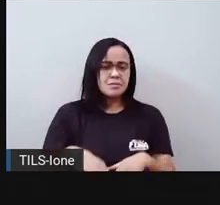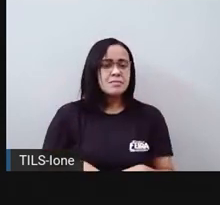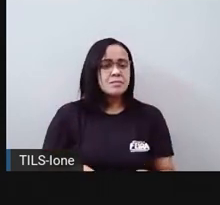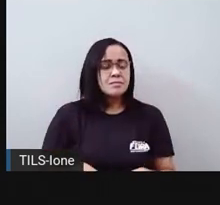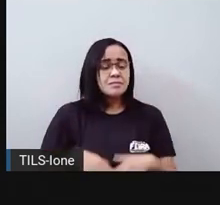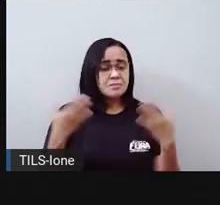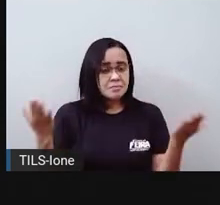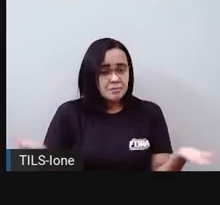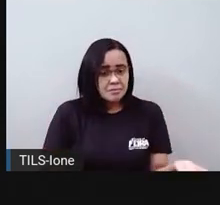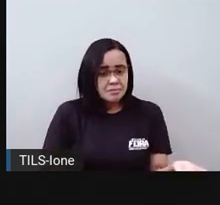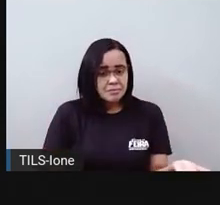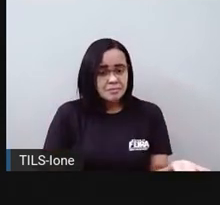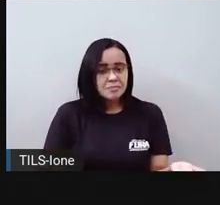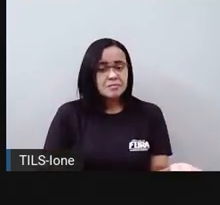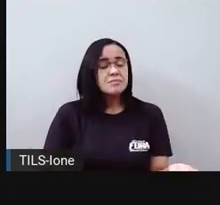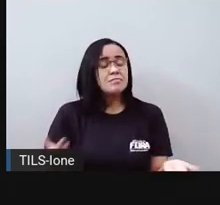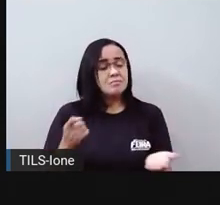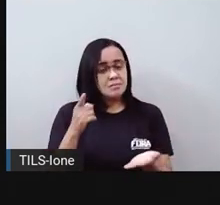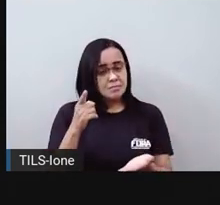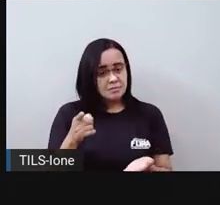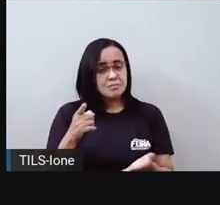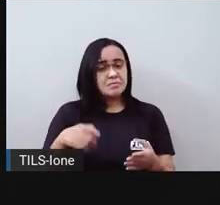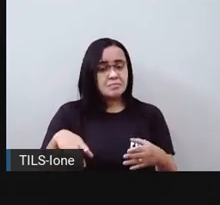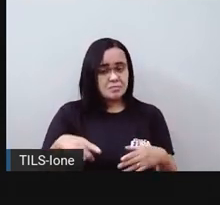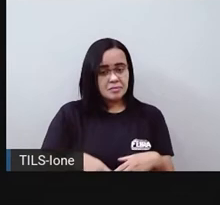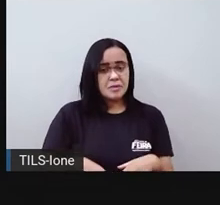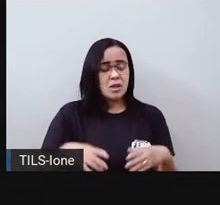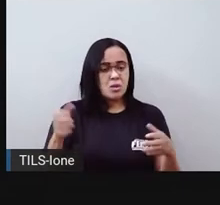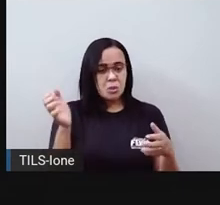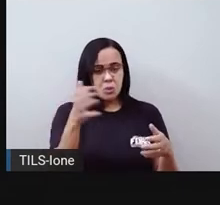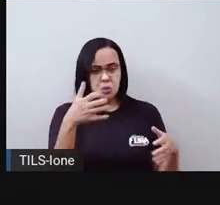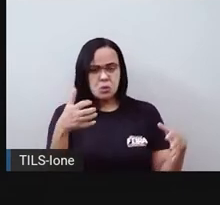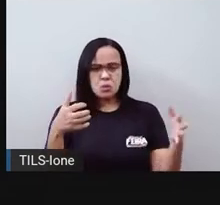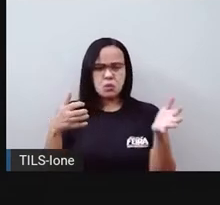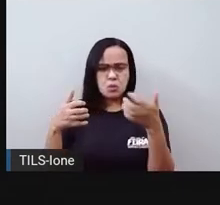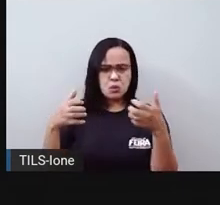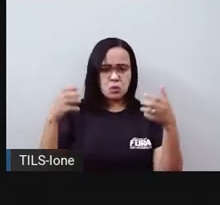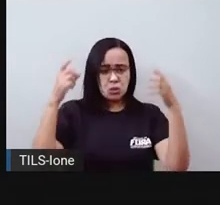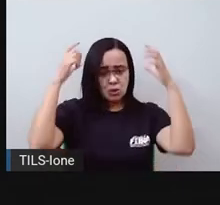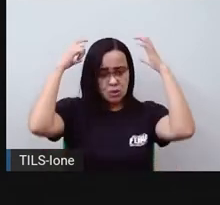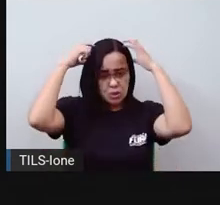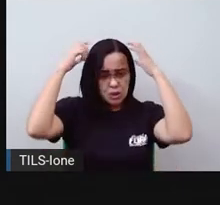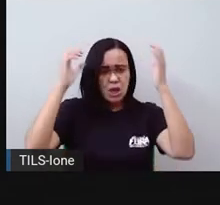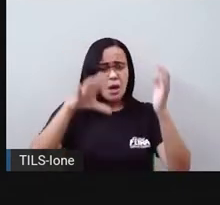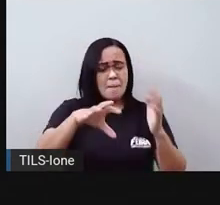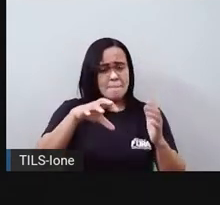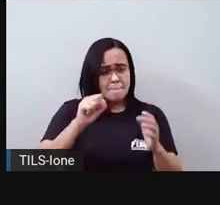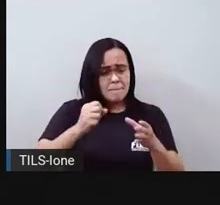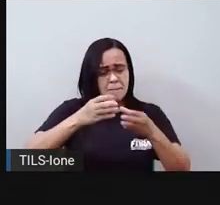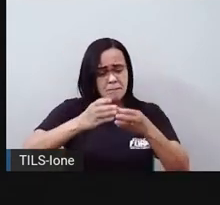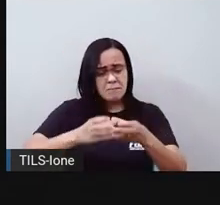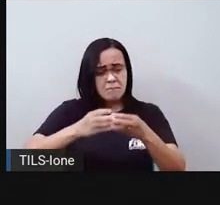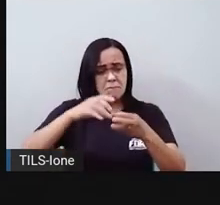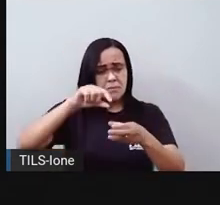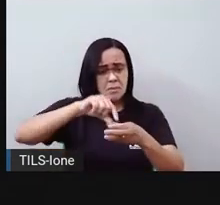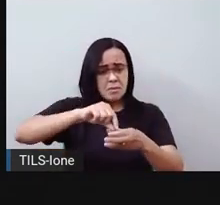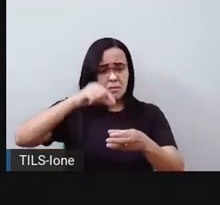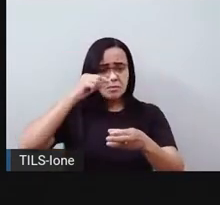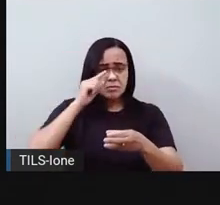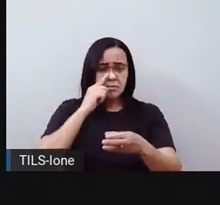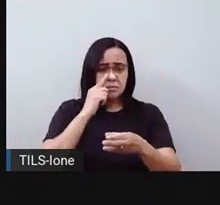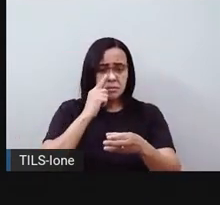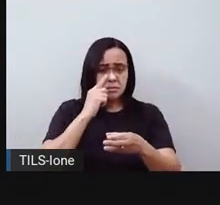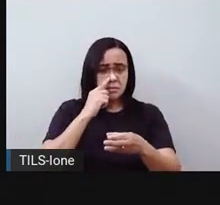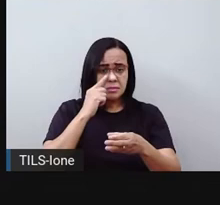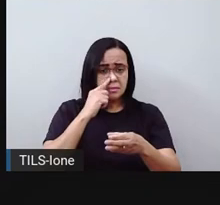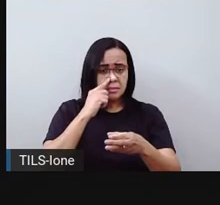E aí, ursinho, foi você, danado, que pegou o biscoitinho lá no pote de biscoito? E